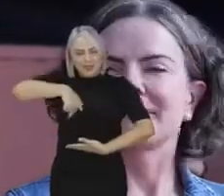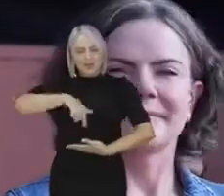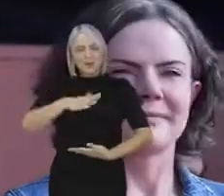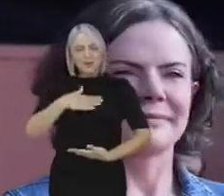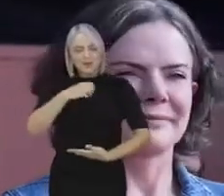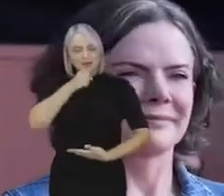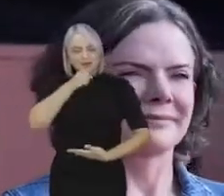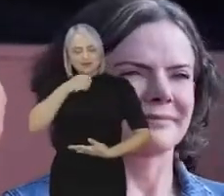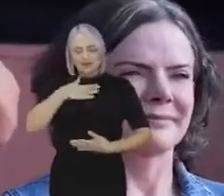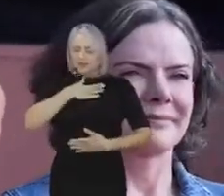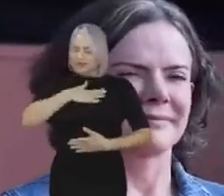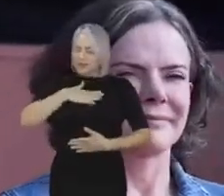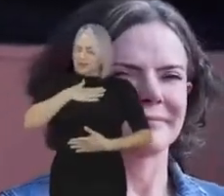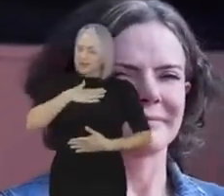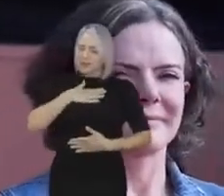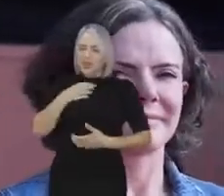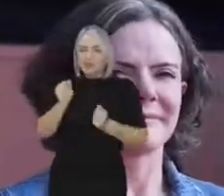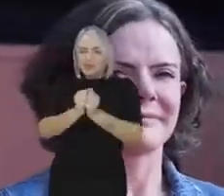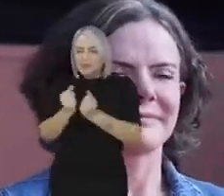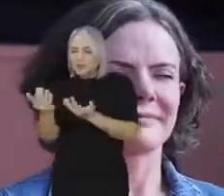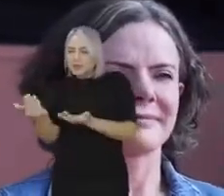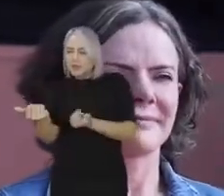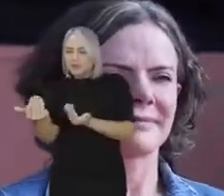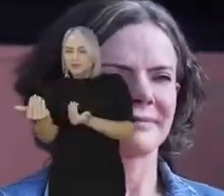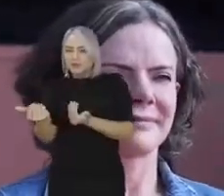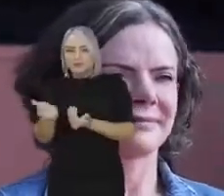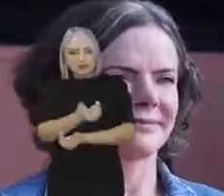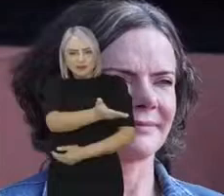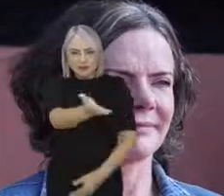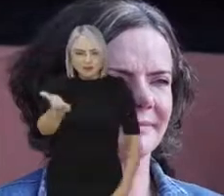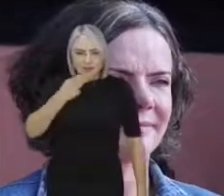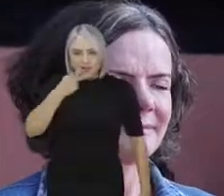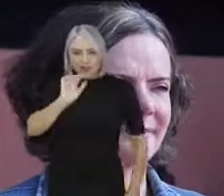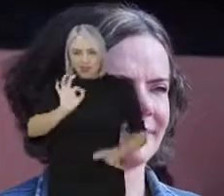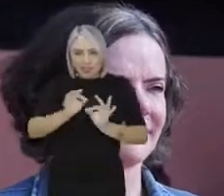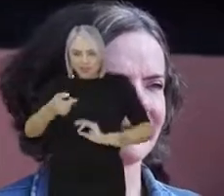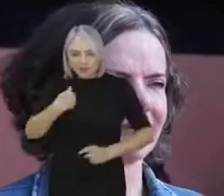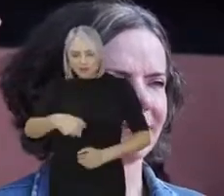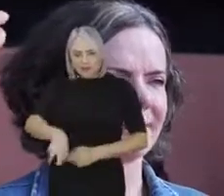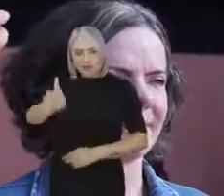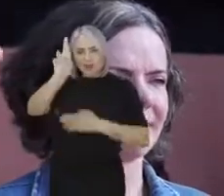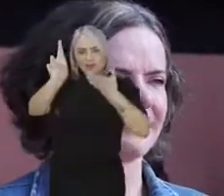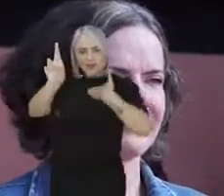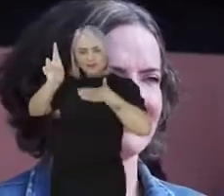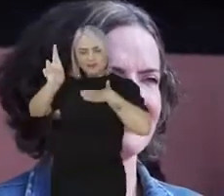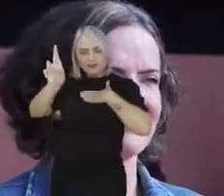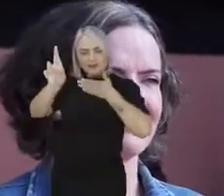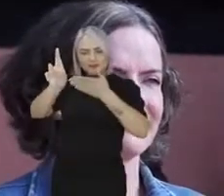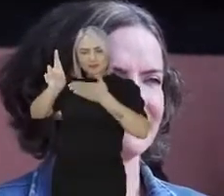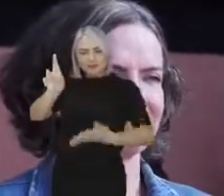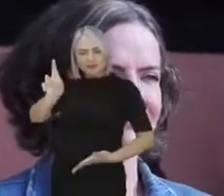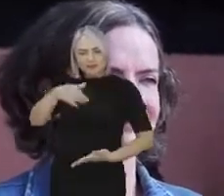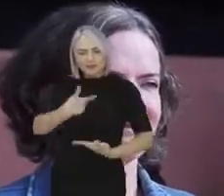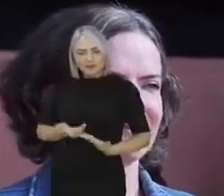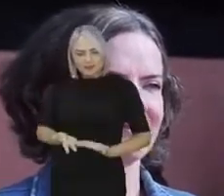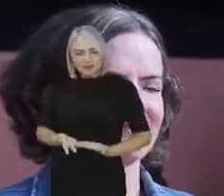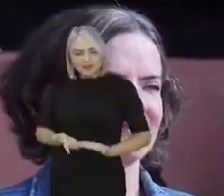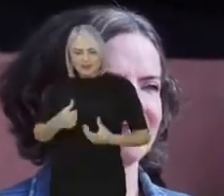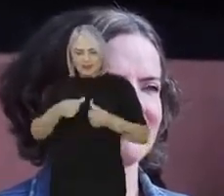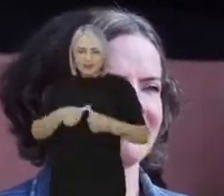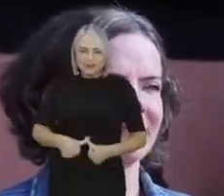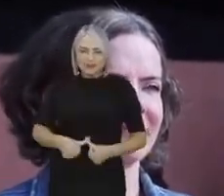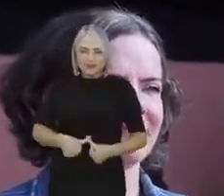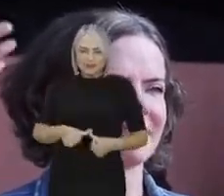a juventude. Eu não vou falar muito, que é vocês que vão me representar. Vocês me representam, né? Eu fiquei aqui porque performa